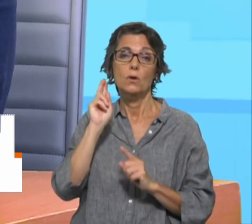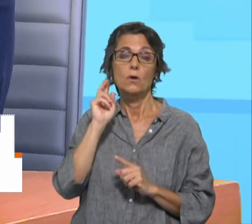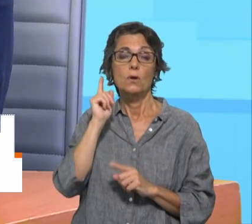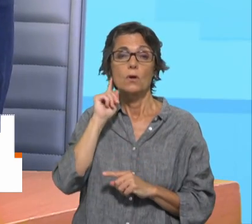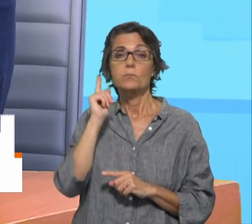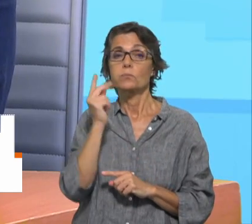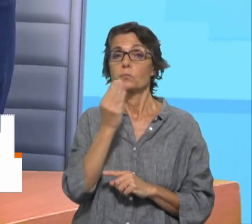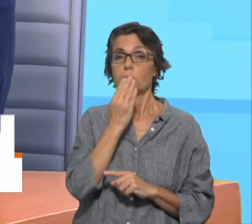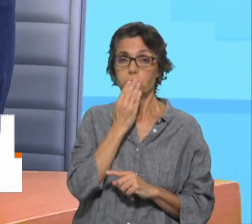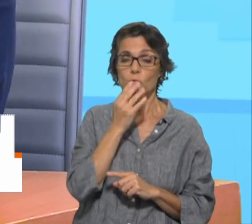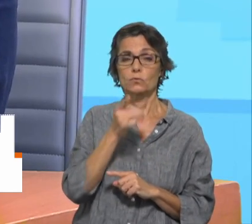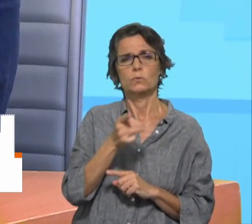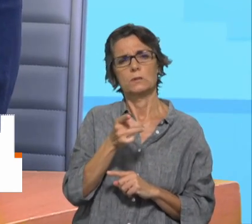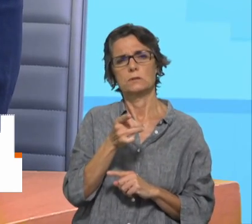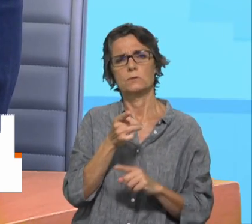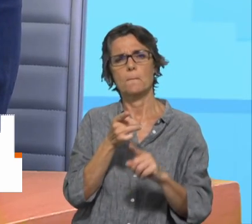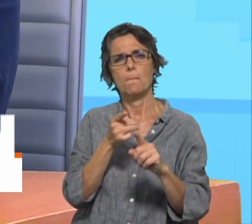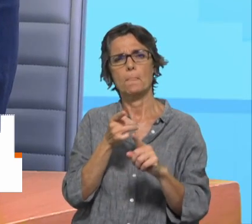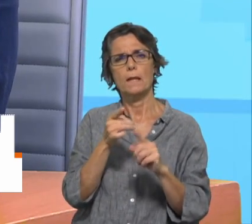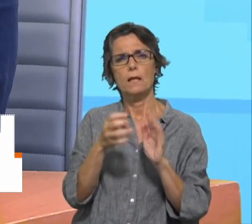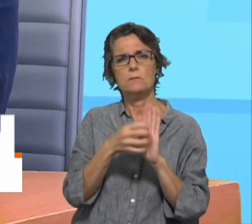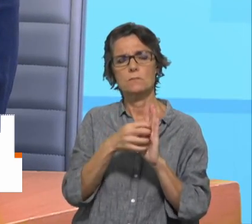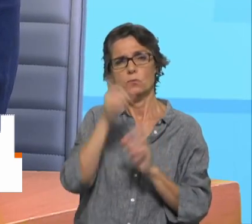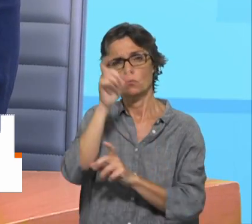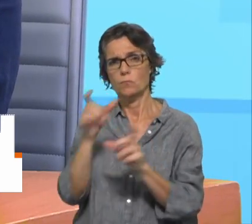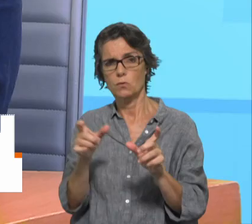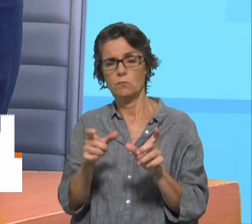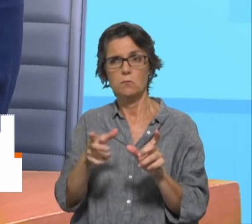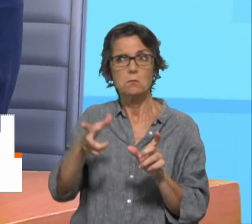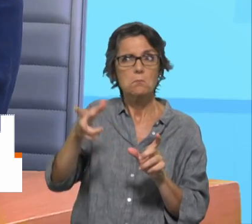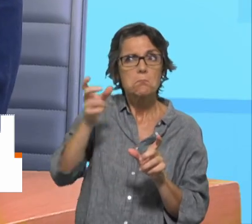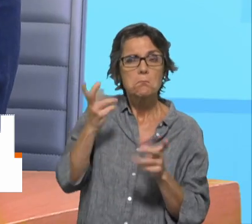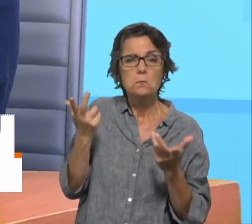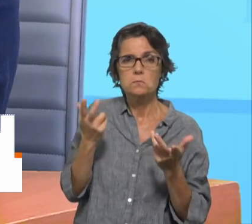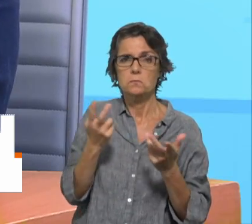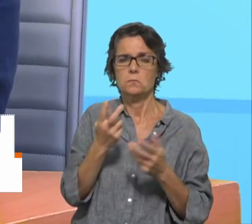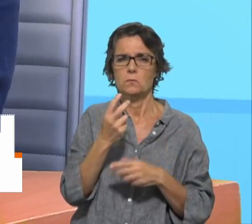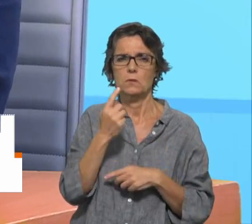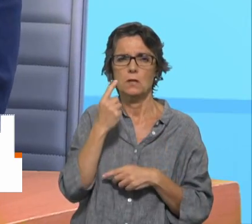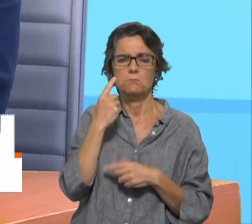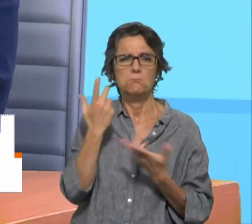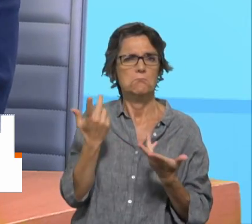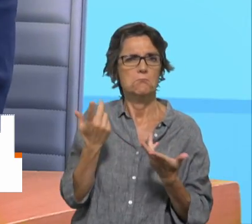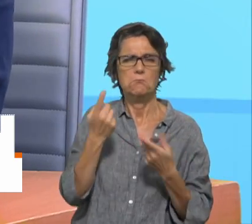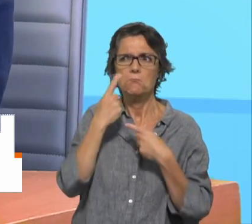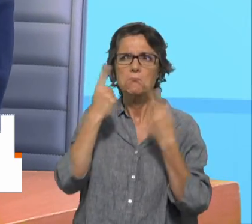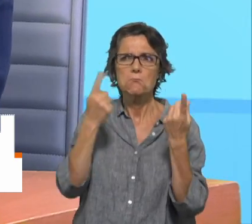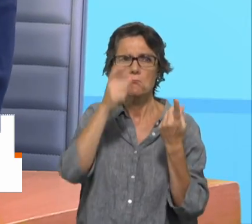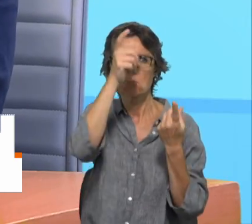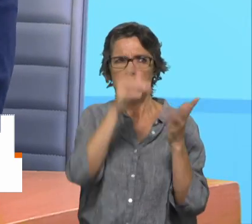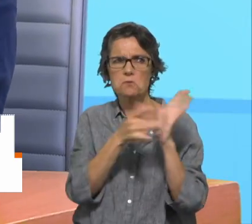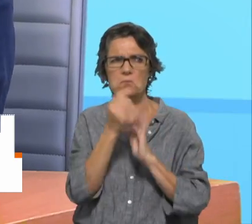não escuta, que não vê e por isso também não proclama a salvação acontecida na pessoa de Jesus, até porque nem o reconhece, não